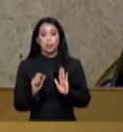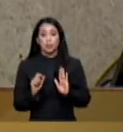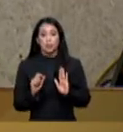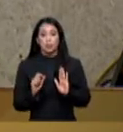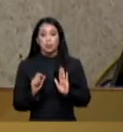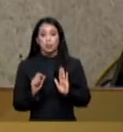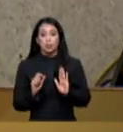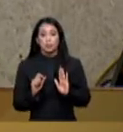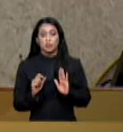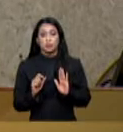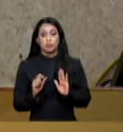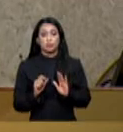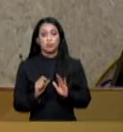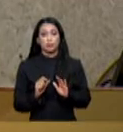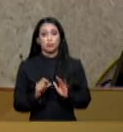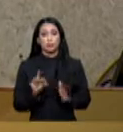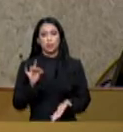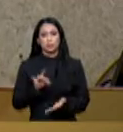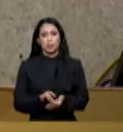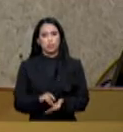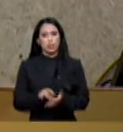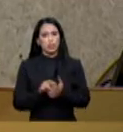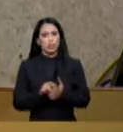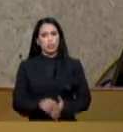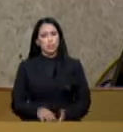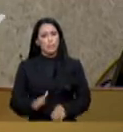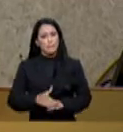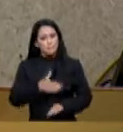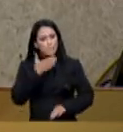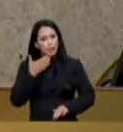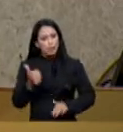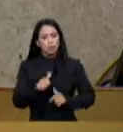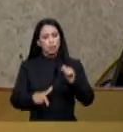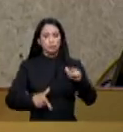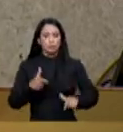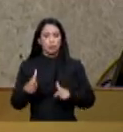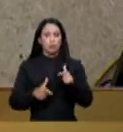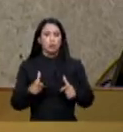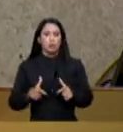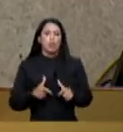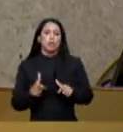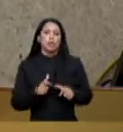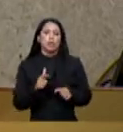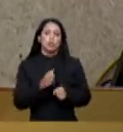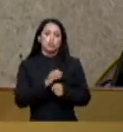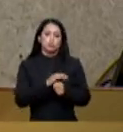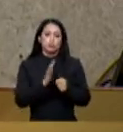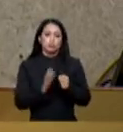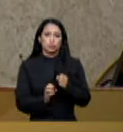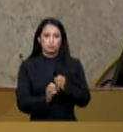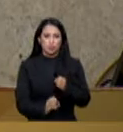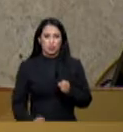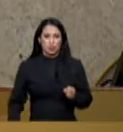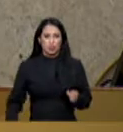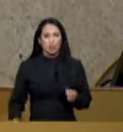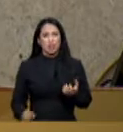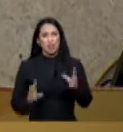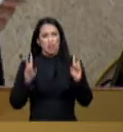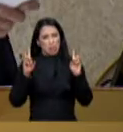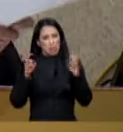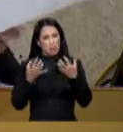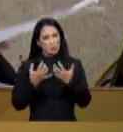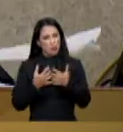a maior eficiência do serviço público de saneamento. Então, como é um tema muito